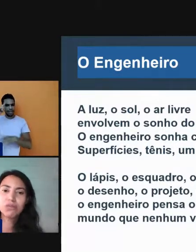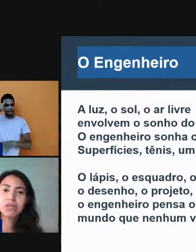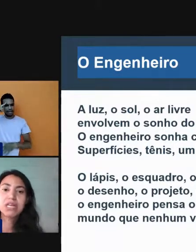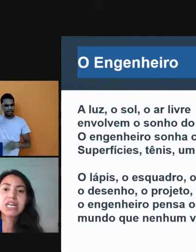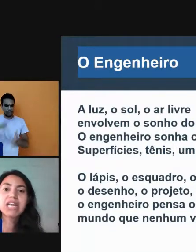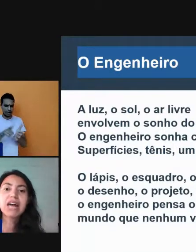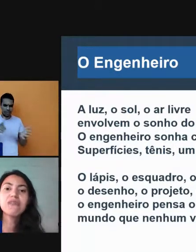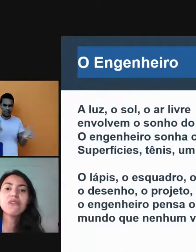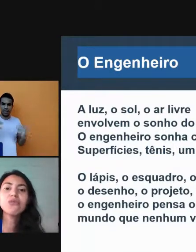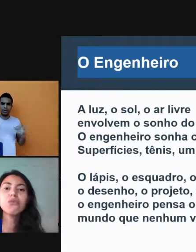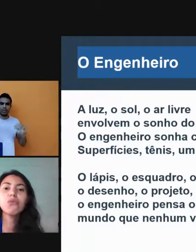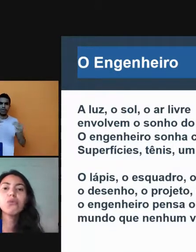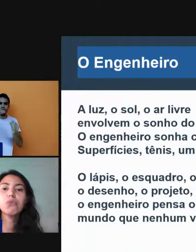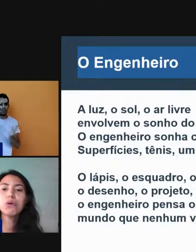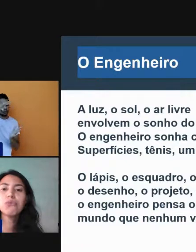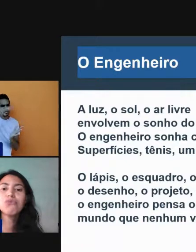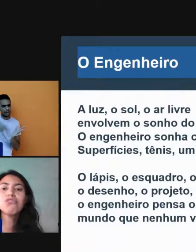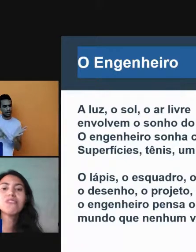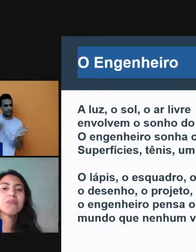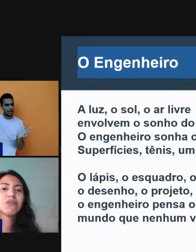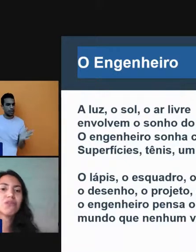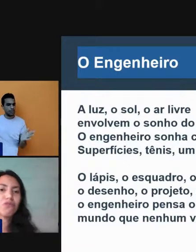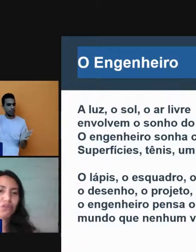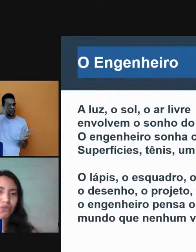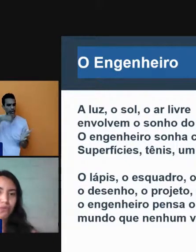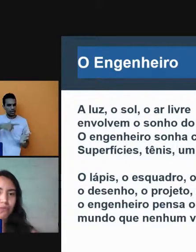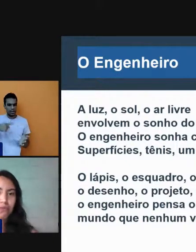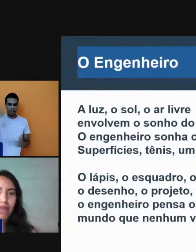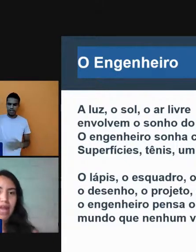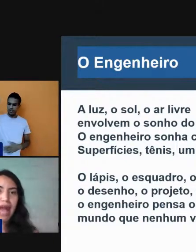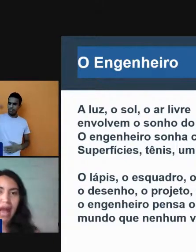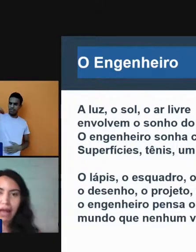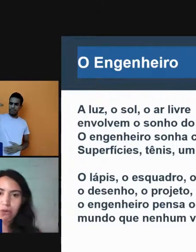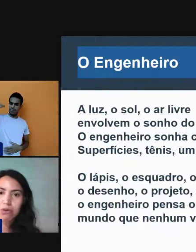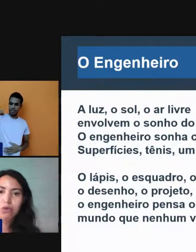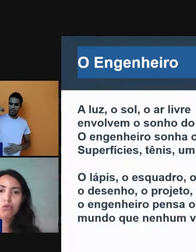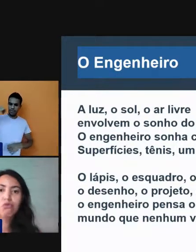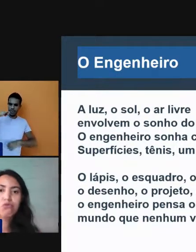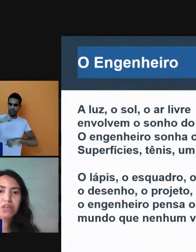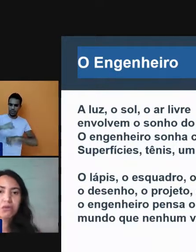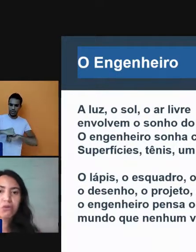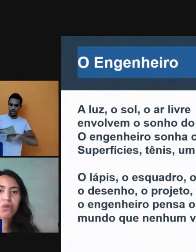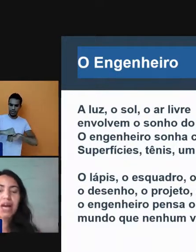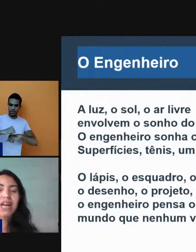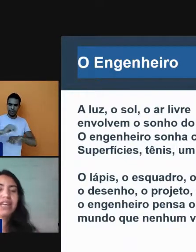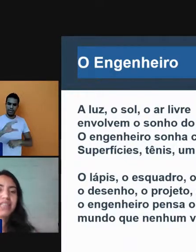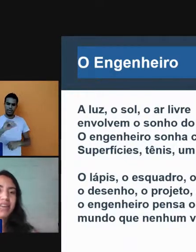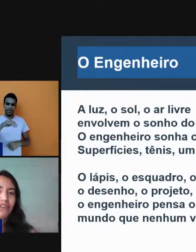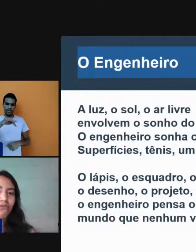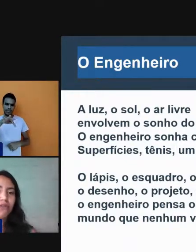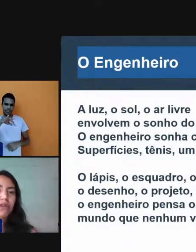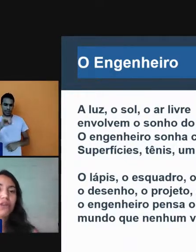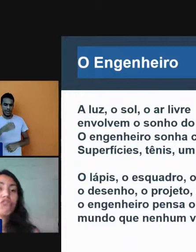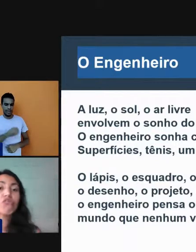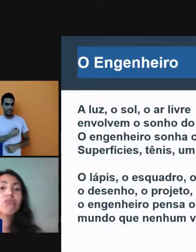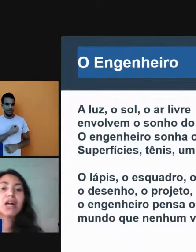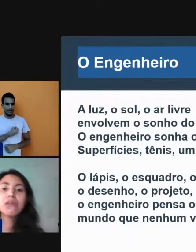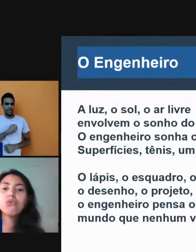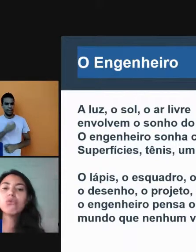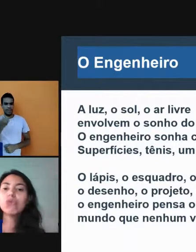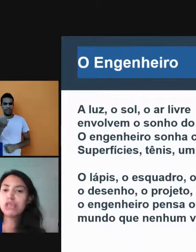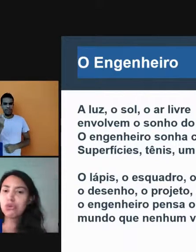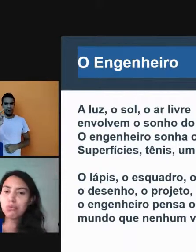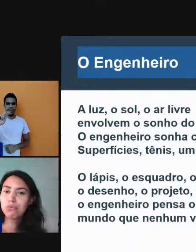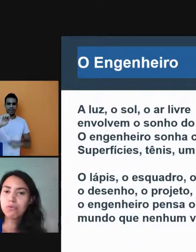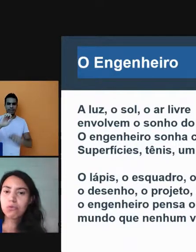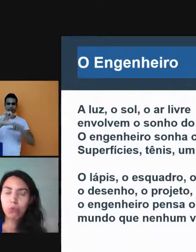liam, ganhava um pulmão de cimento e vidro. A água, o vento, a claridade. De um lado,